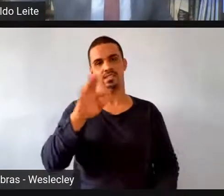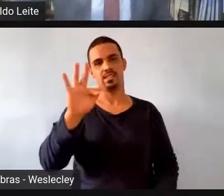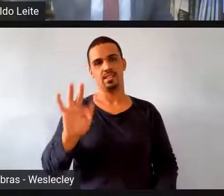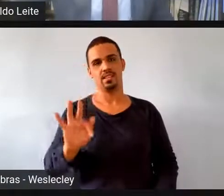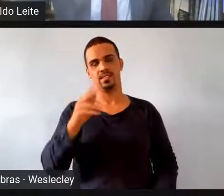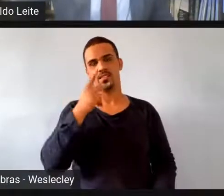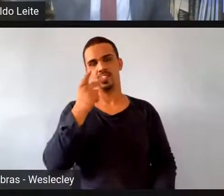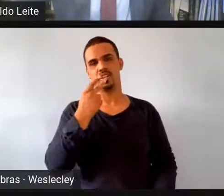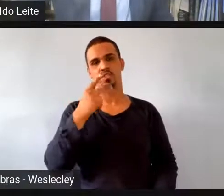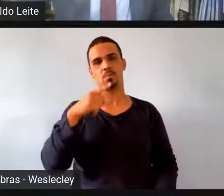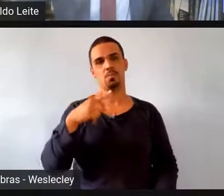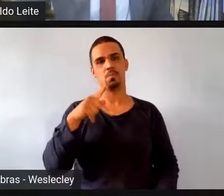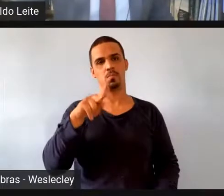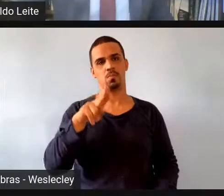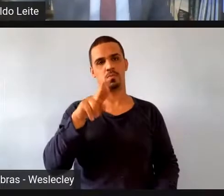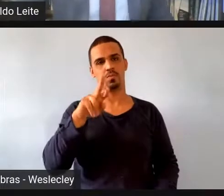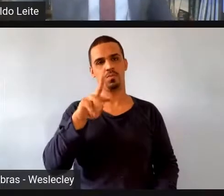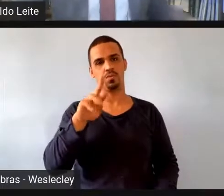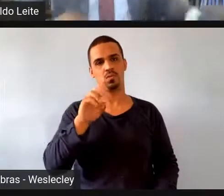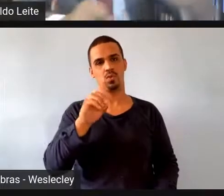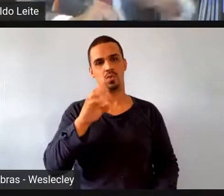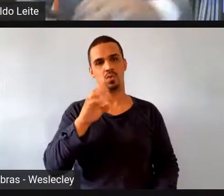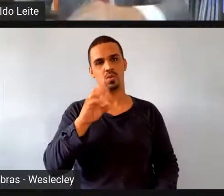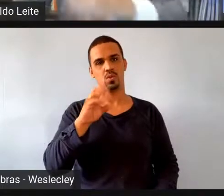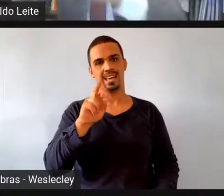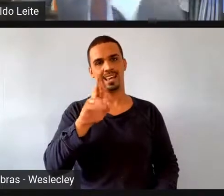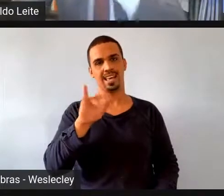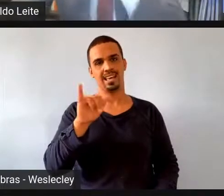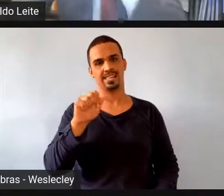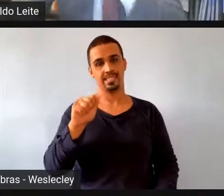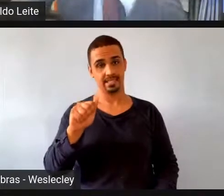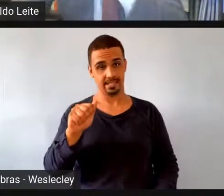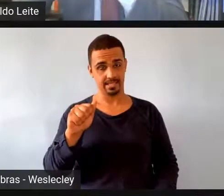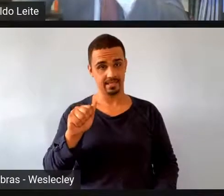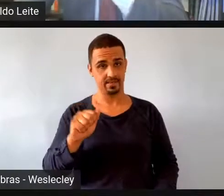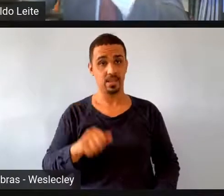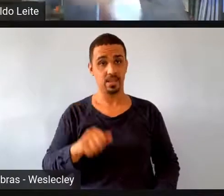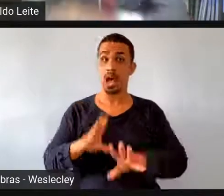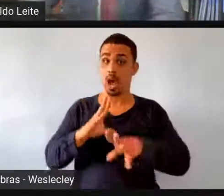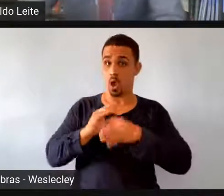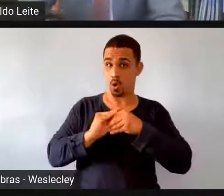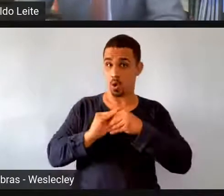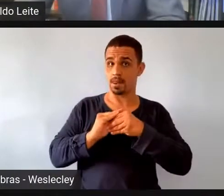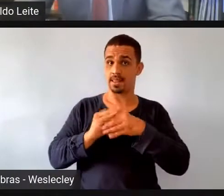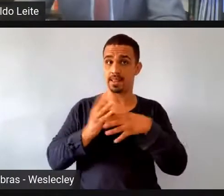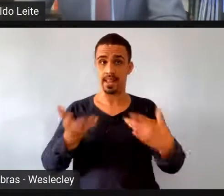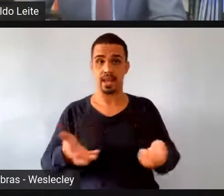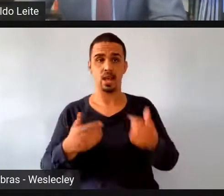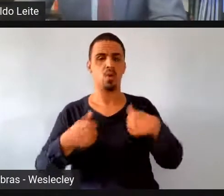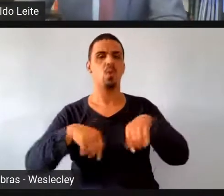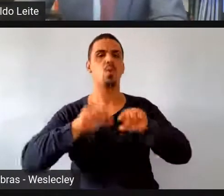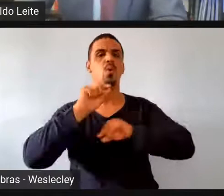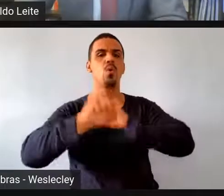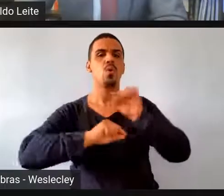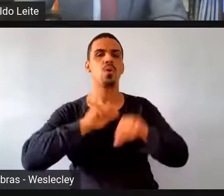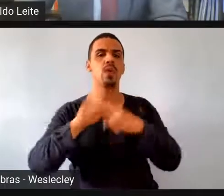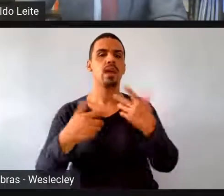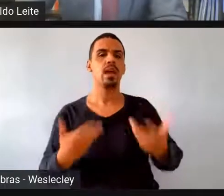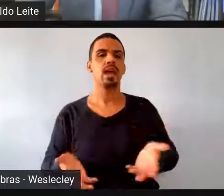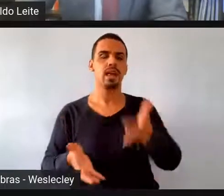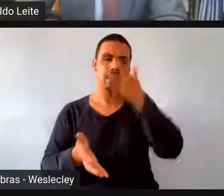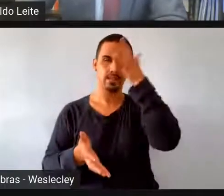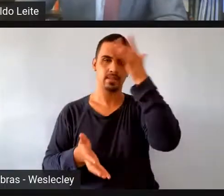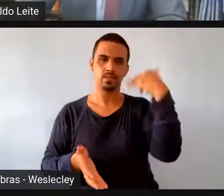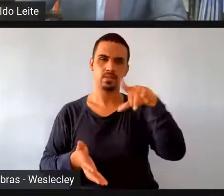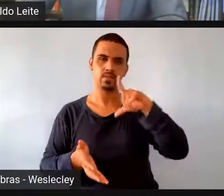plutocracia. Justamente. Tem uma coisa, só para completar, sobre o valor nominal, a grande questão, quando nas raras vezes que